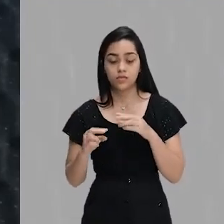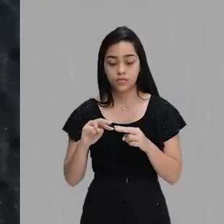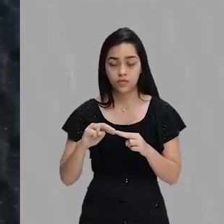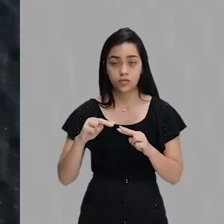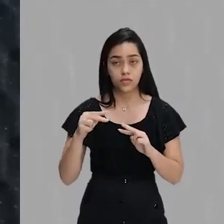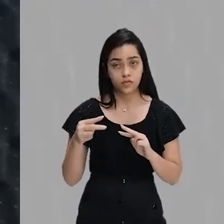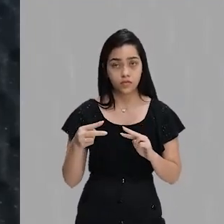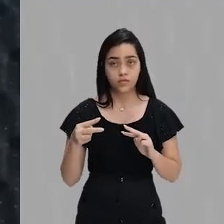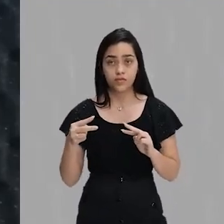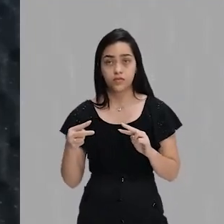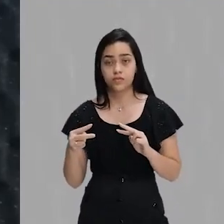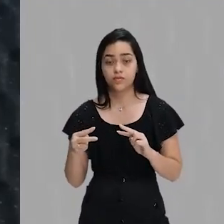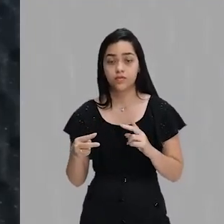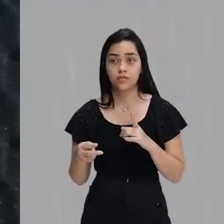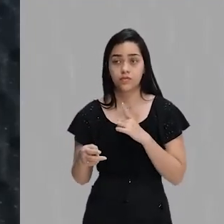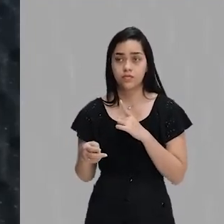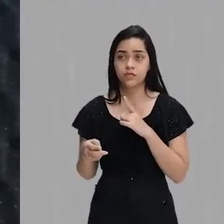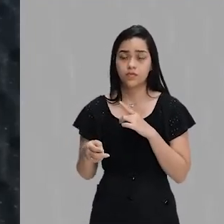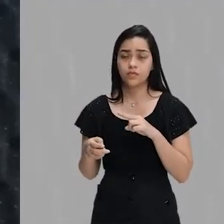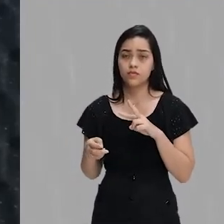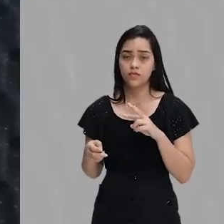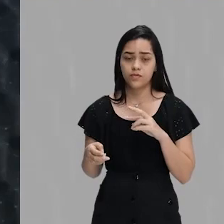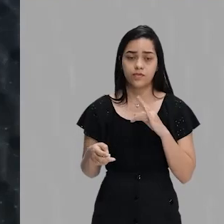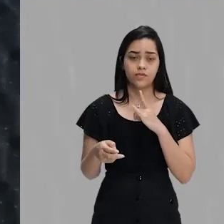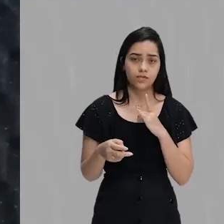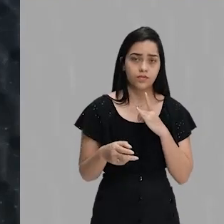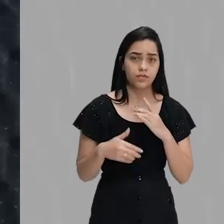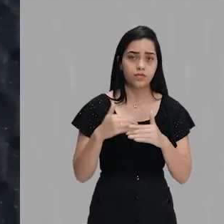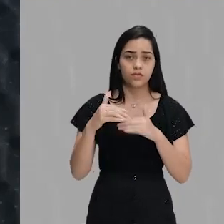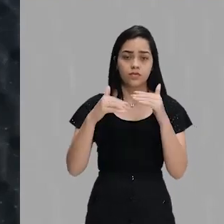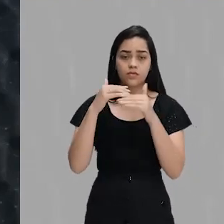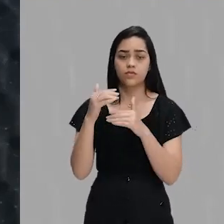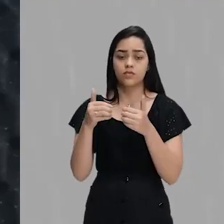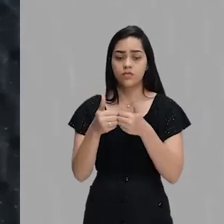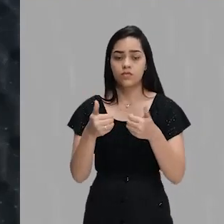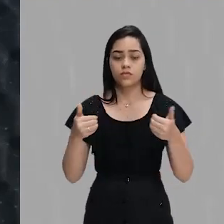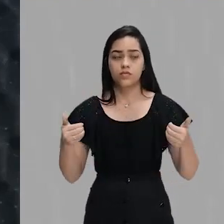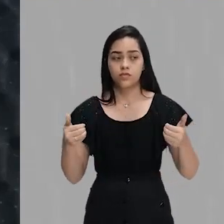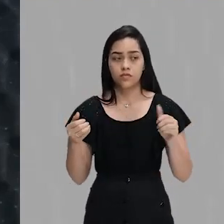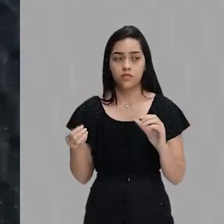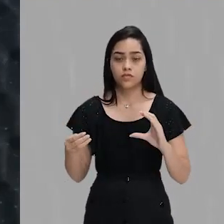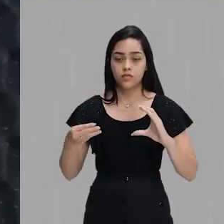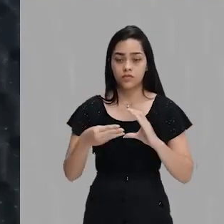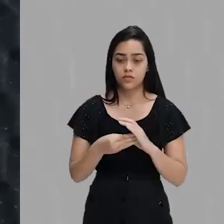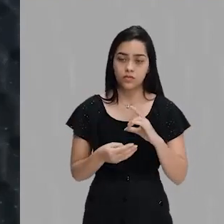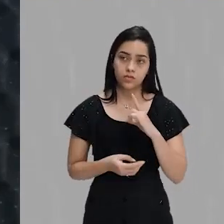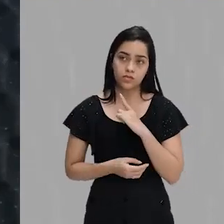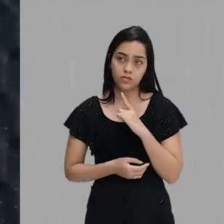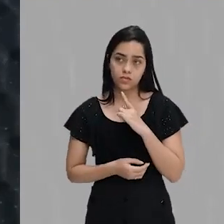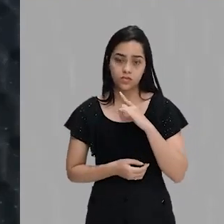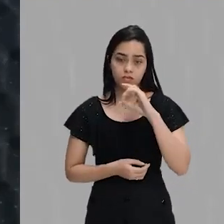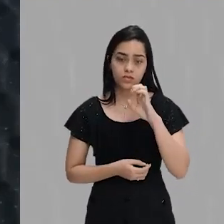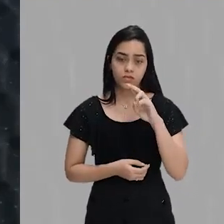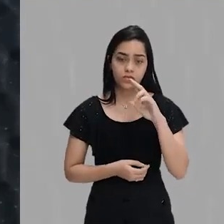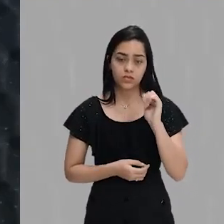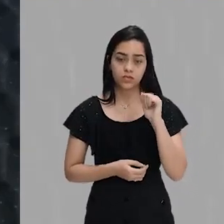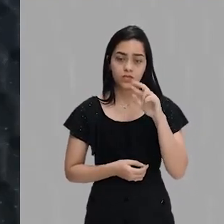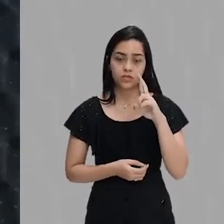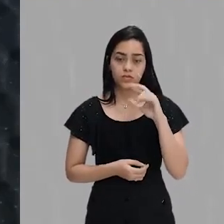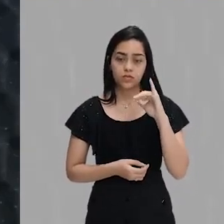DNA. Quando as células elas vão sofrer o processo de divisão celular, no caso das células